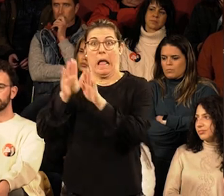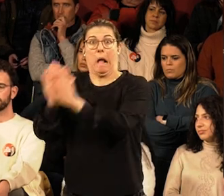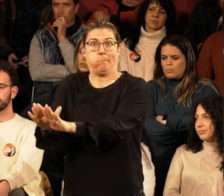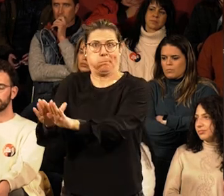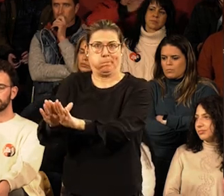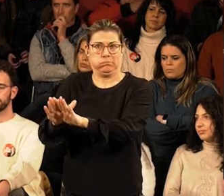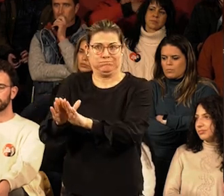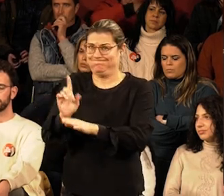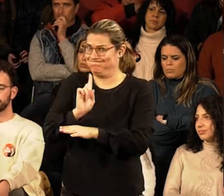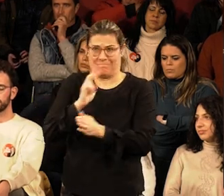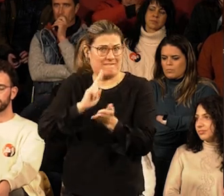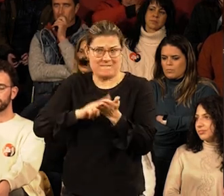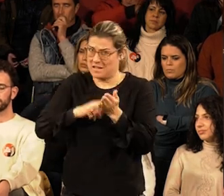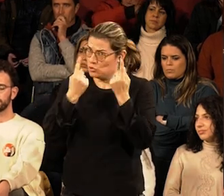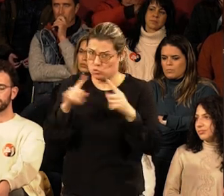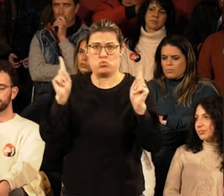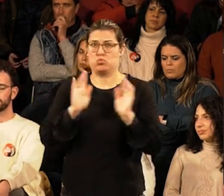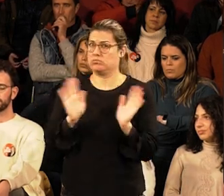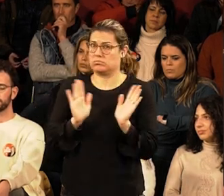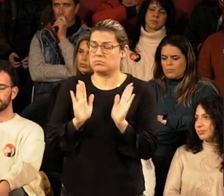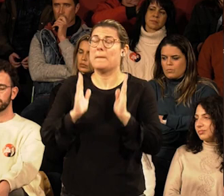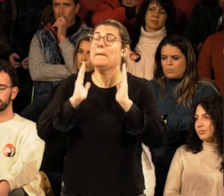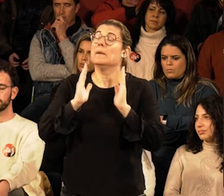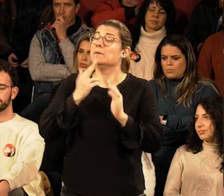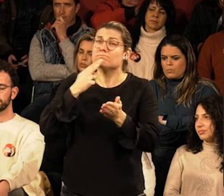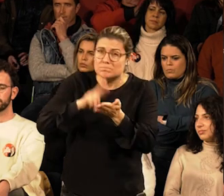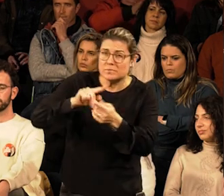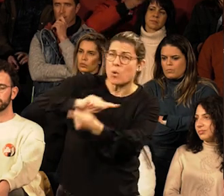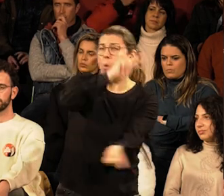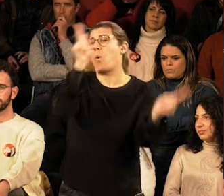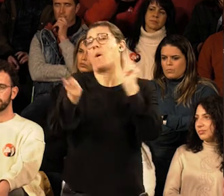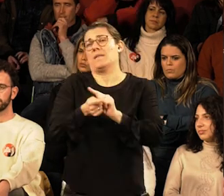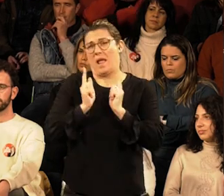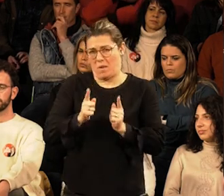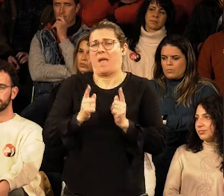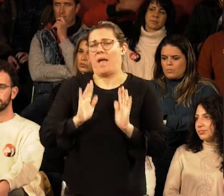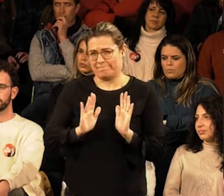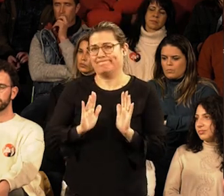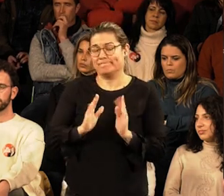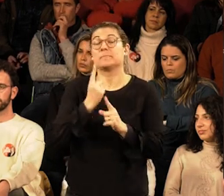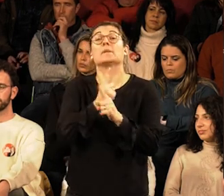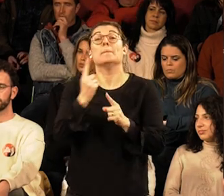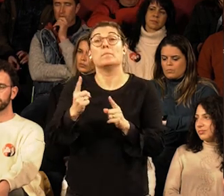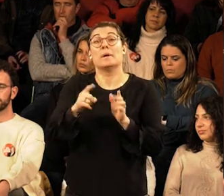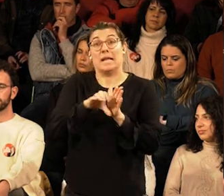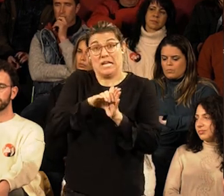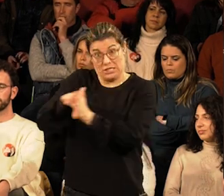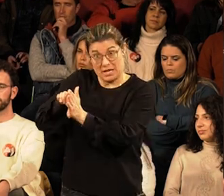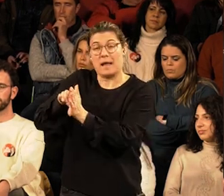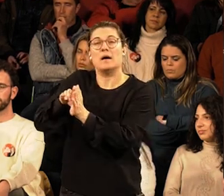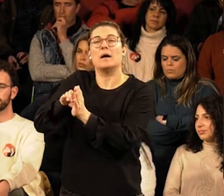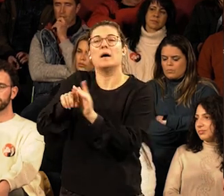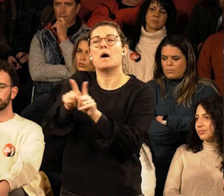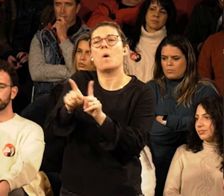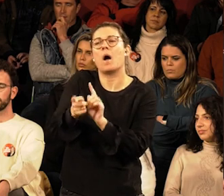conter não é verdade é precisamente o contrário porque o chega alimenta-se